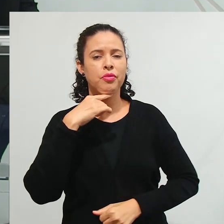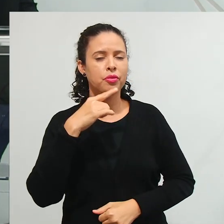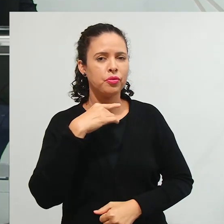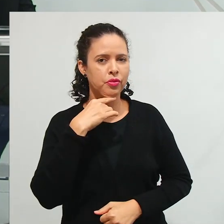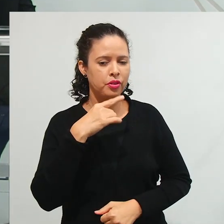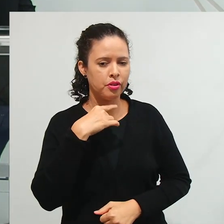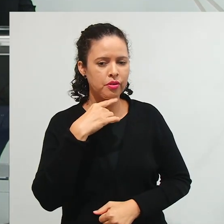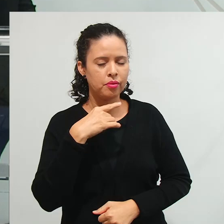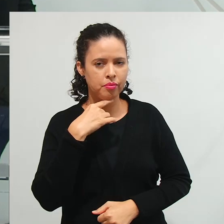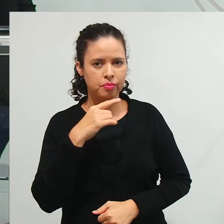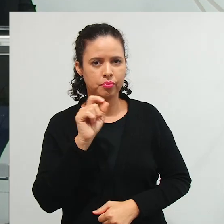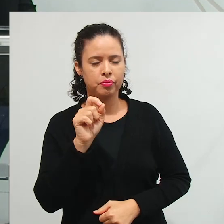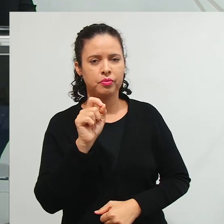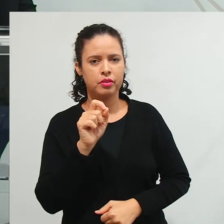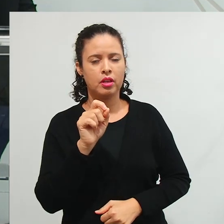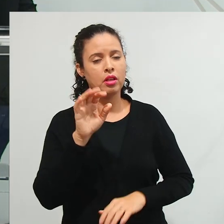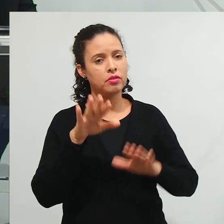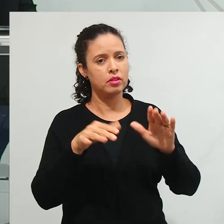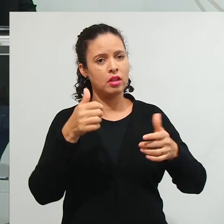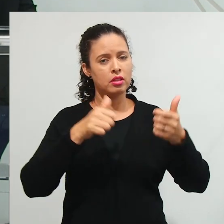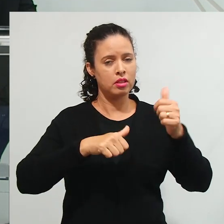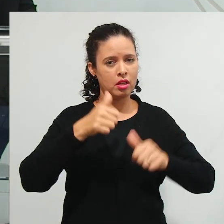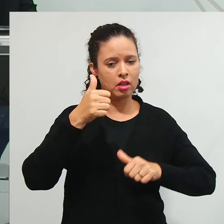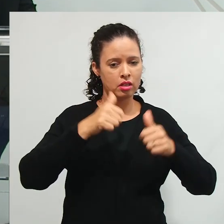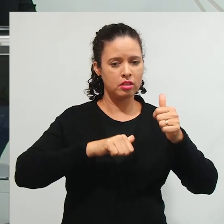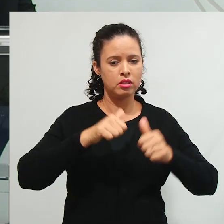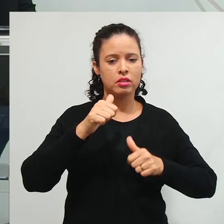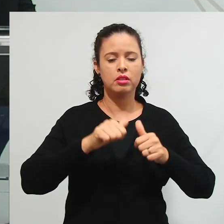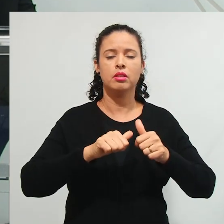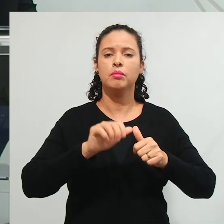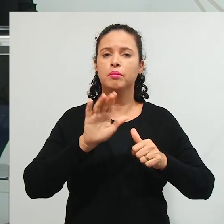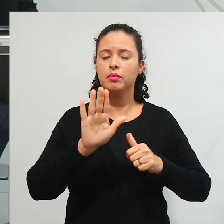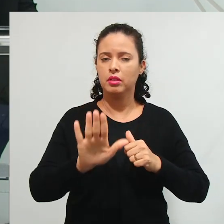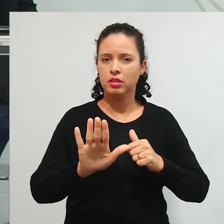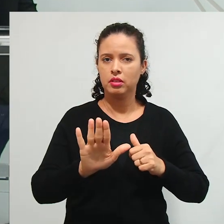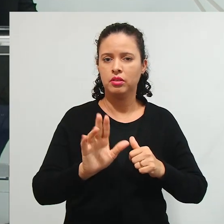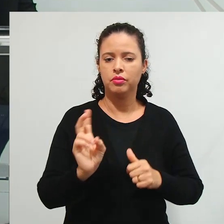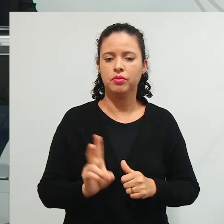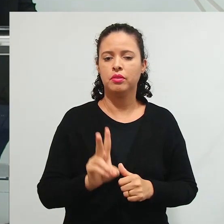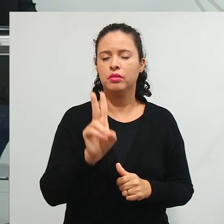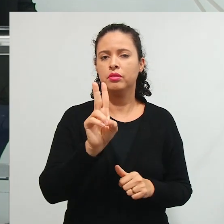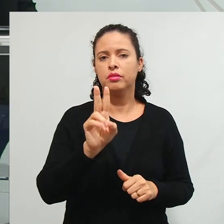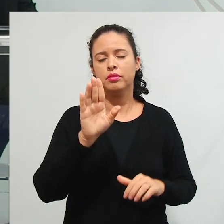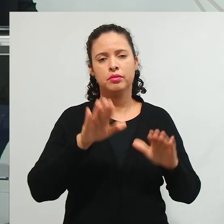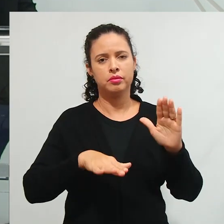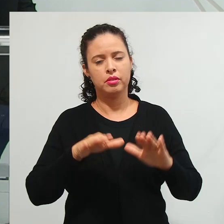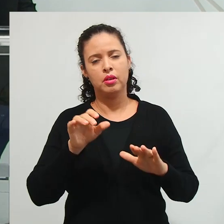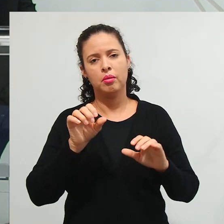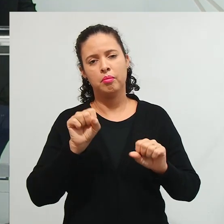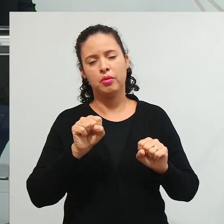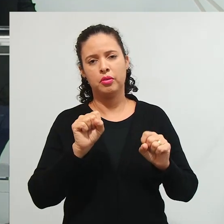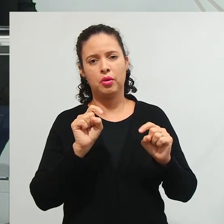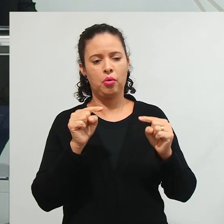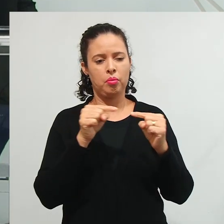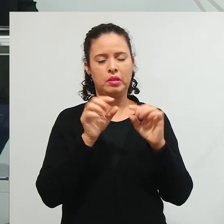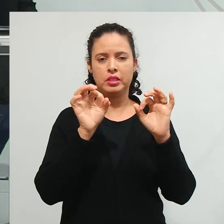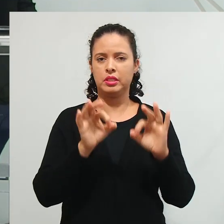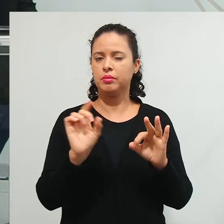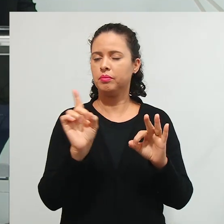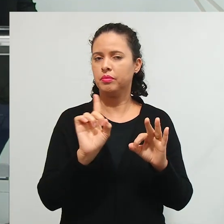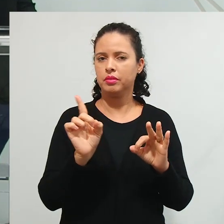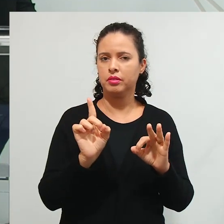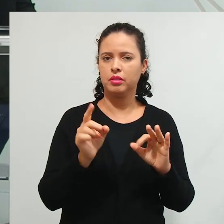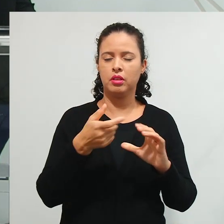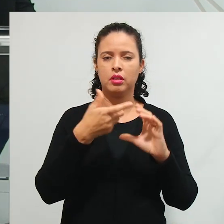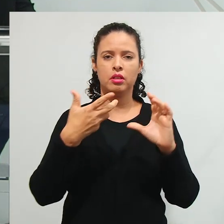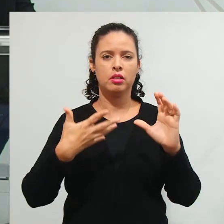precisar, embora eu possa fazer análise de séries históricas, esse valor muitas vezes pode não bater. Então,